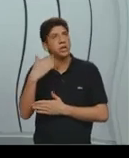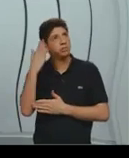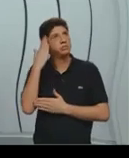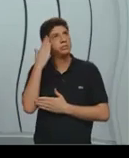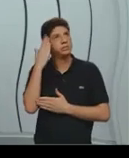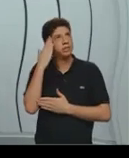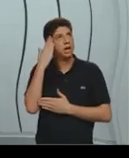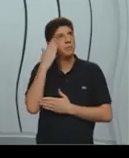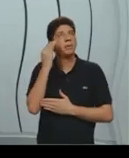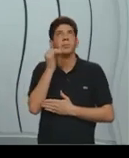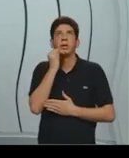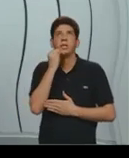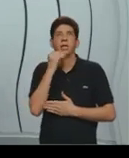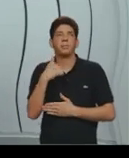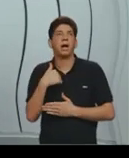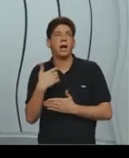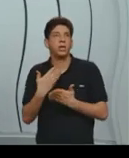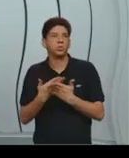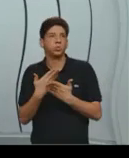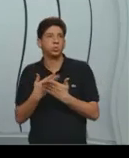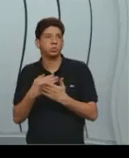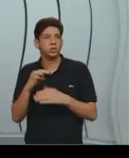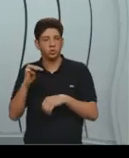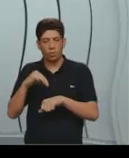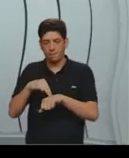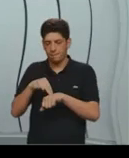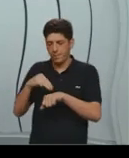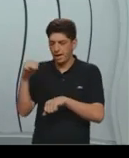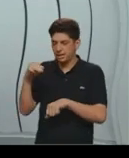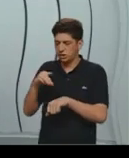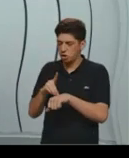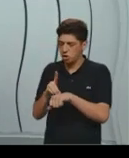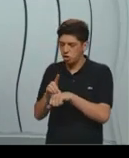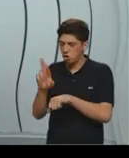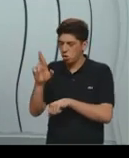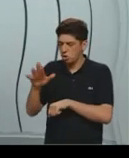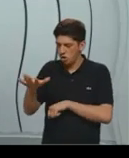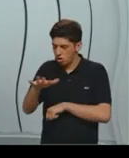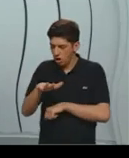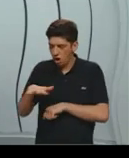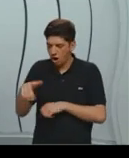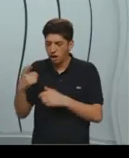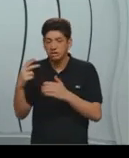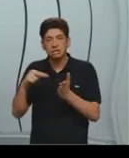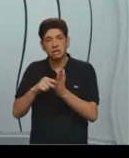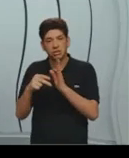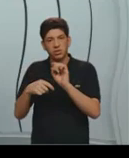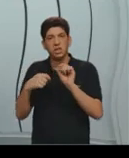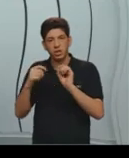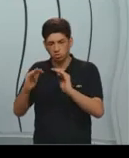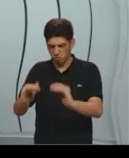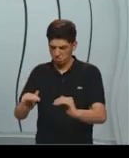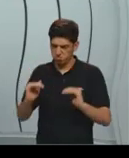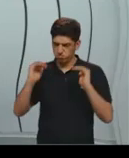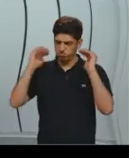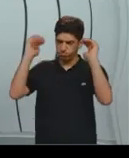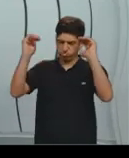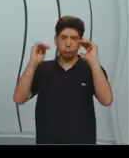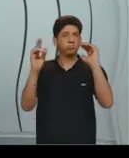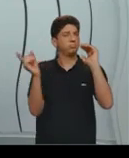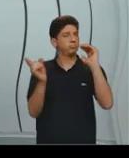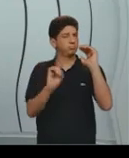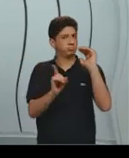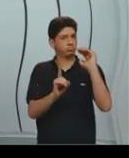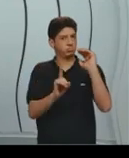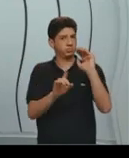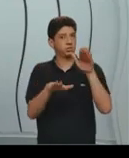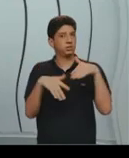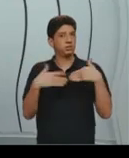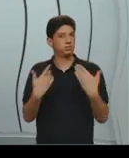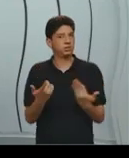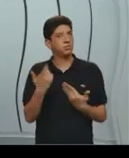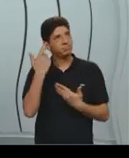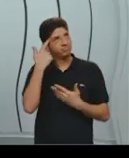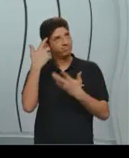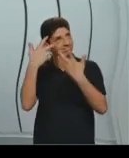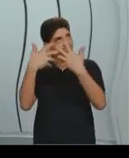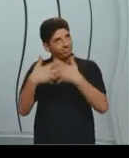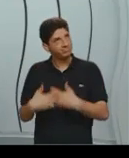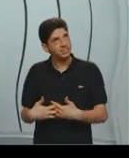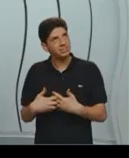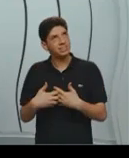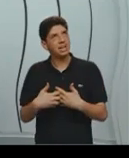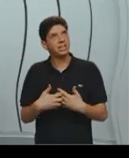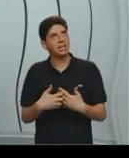e só porque eu sou mestre ou doutor numa área não quer dizer que eu sou mais ou menos que alguém, né? Então, essa ideia de achar que um título acadêmico